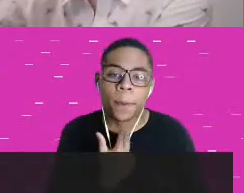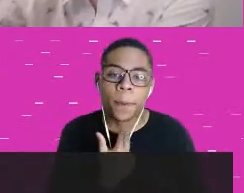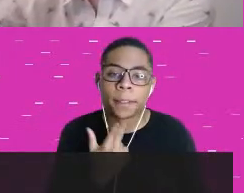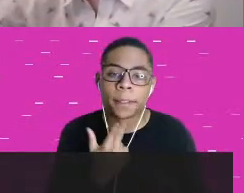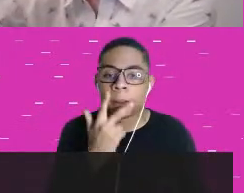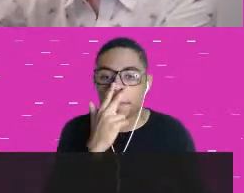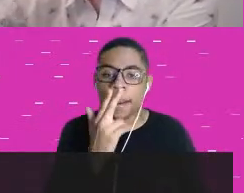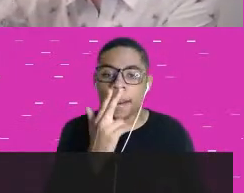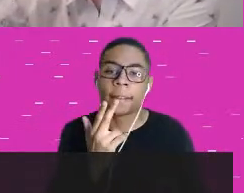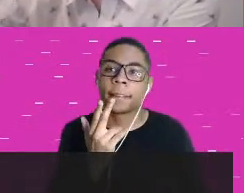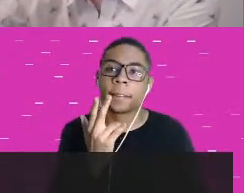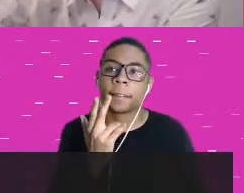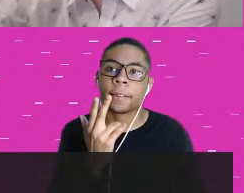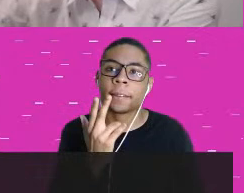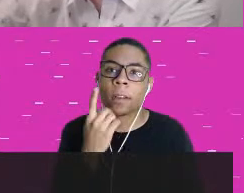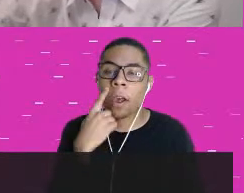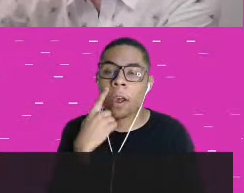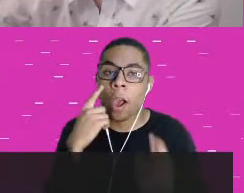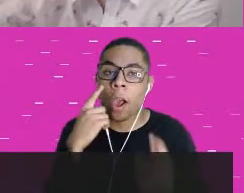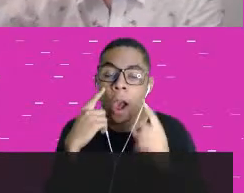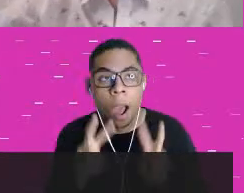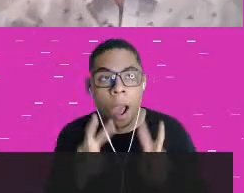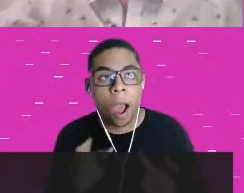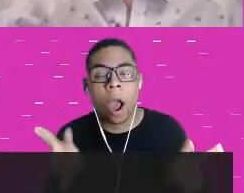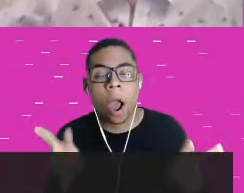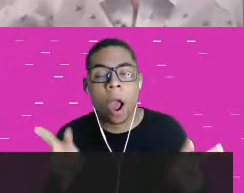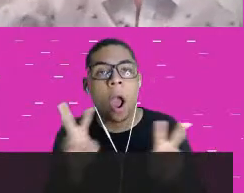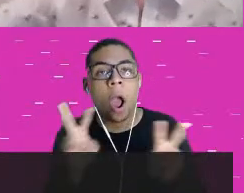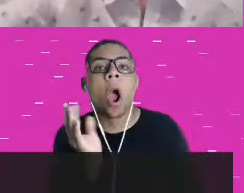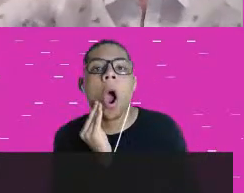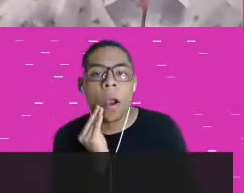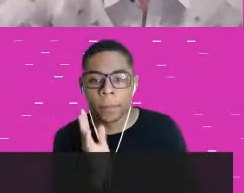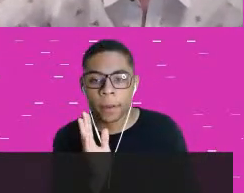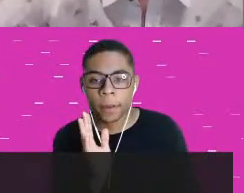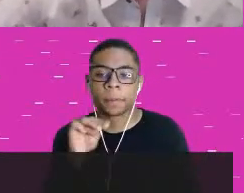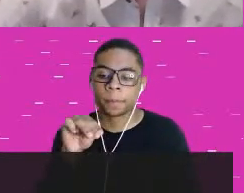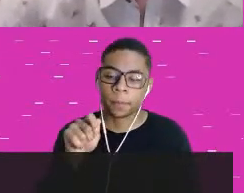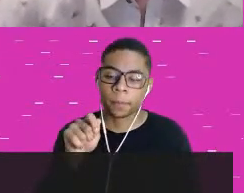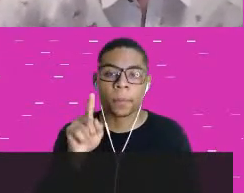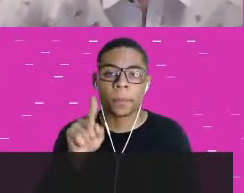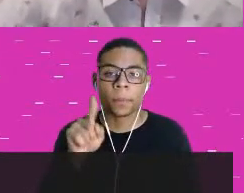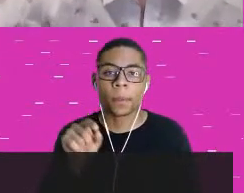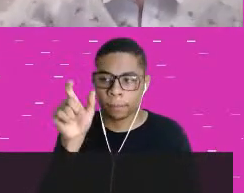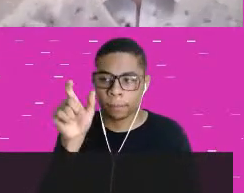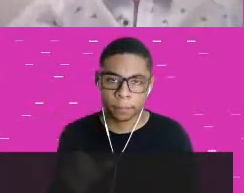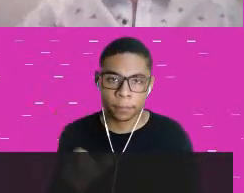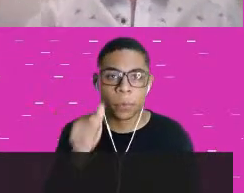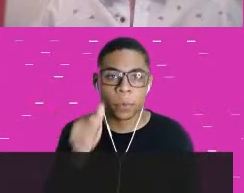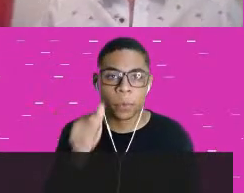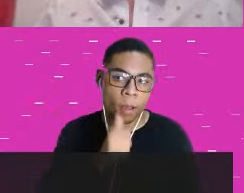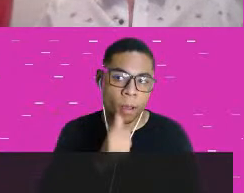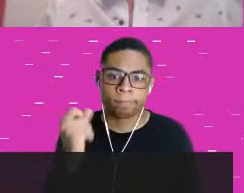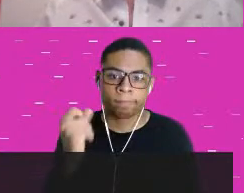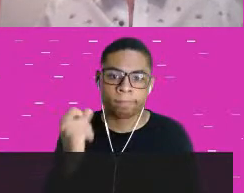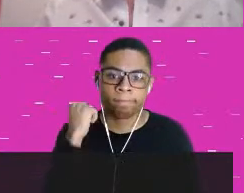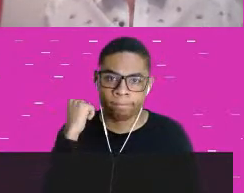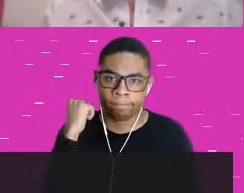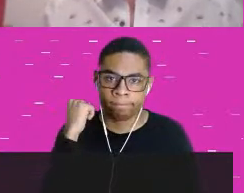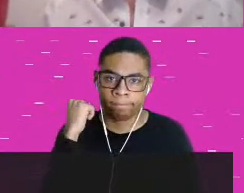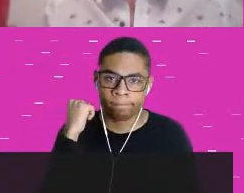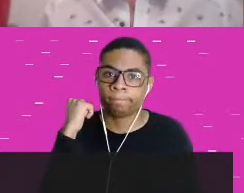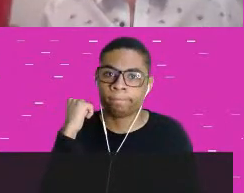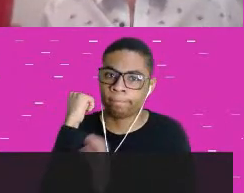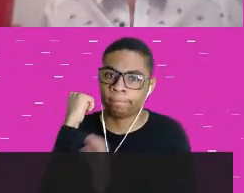o óbvio. Na verdade, Medeia é uma mulher muito forte. Eu sou fã da Medeia,